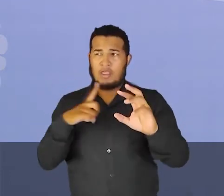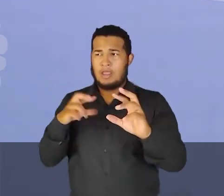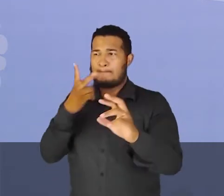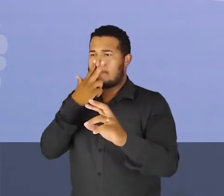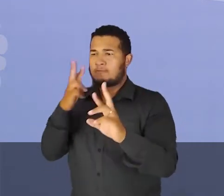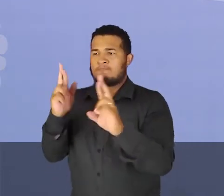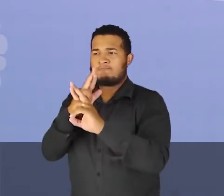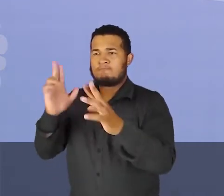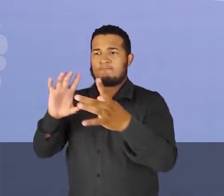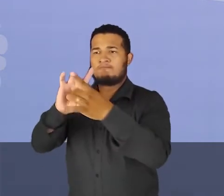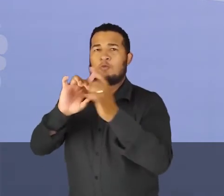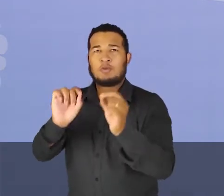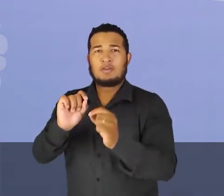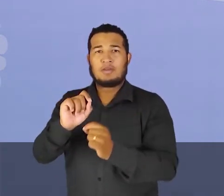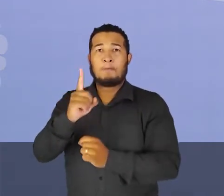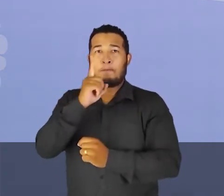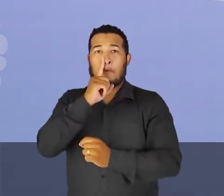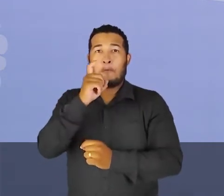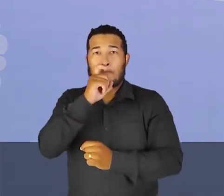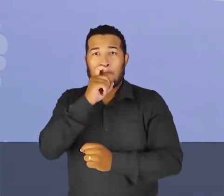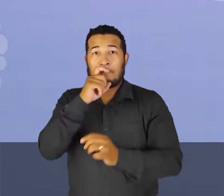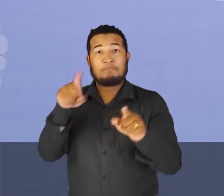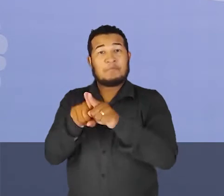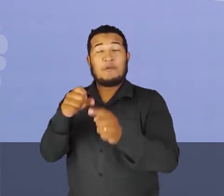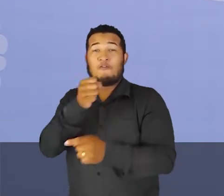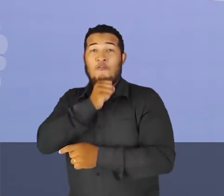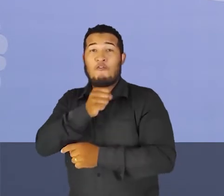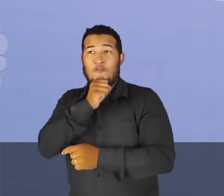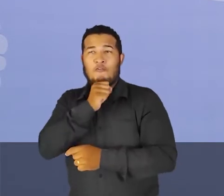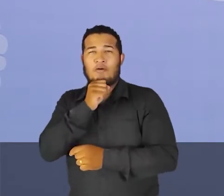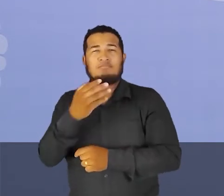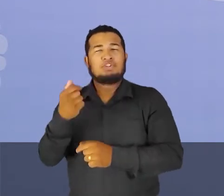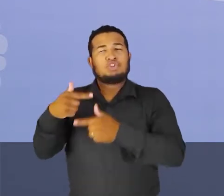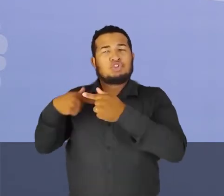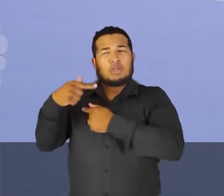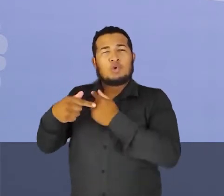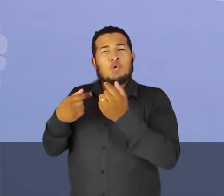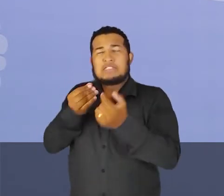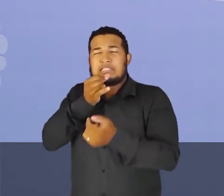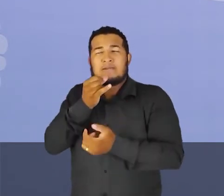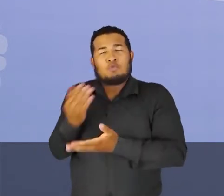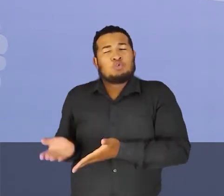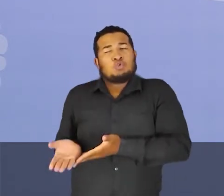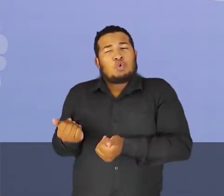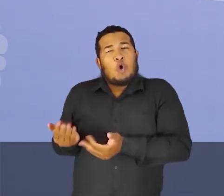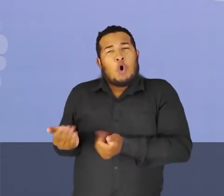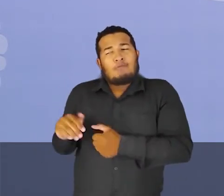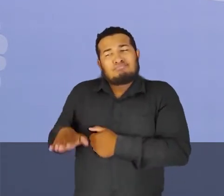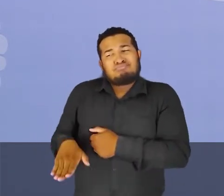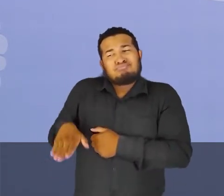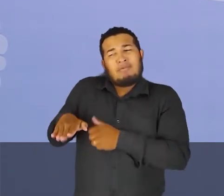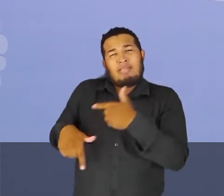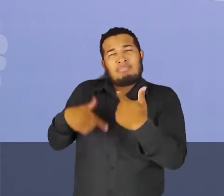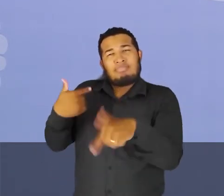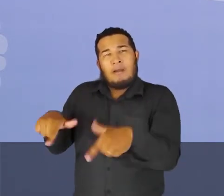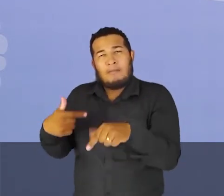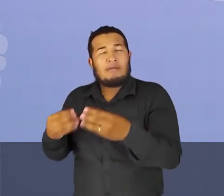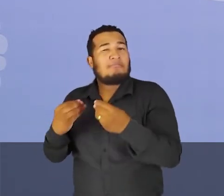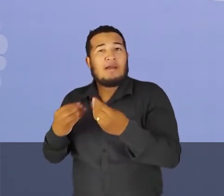se relacionam muito a quem? Aos nossos pais e aos nossos avós, aquela geração que trabalhou desde muito cedo, né, para